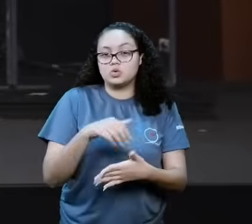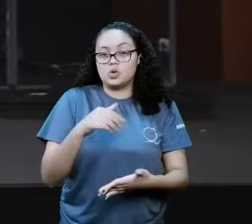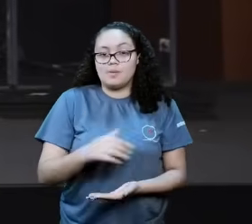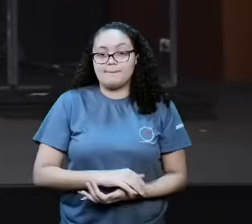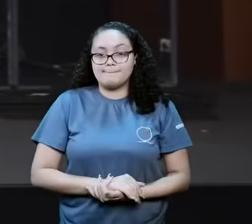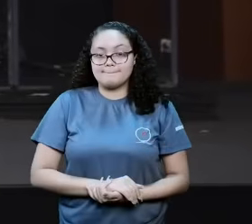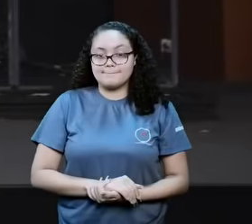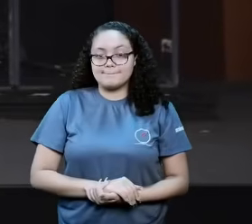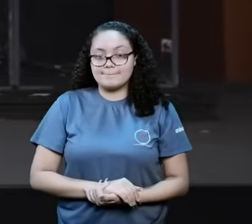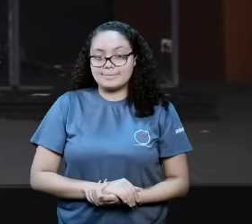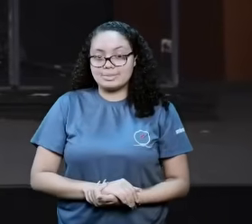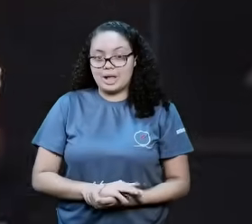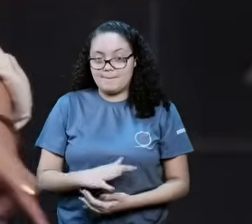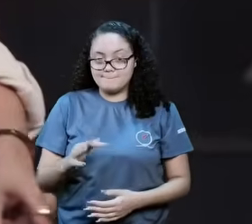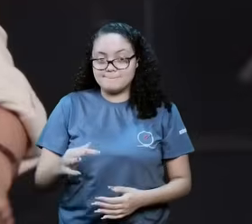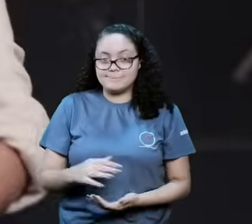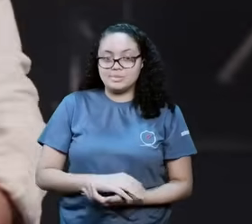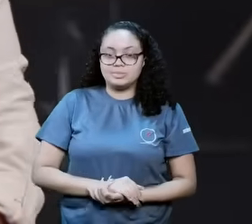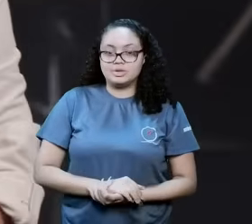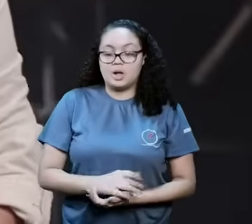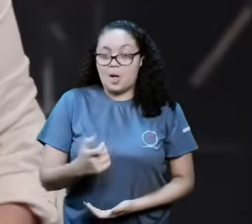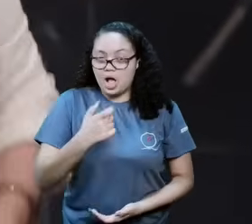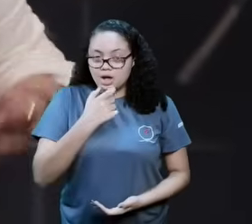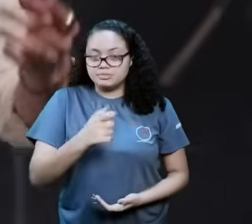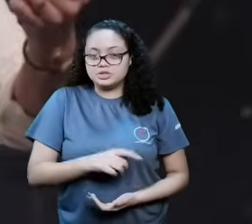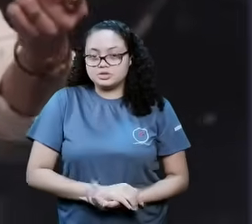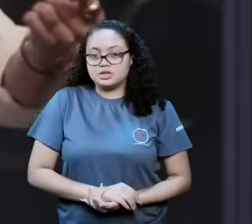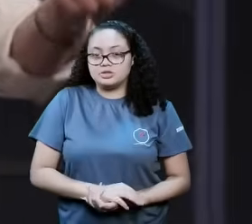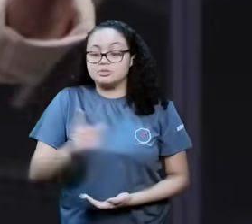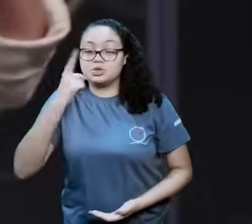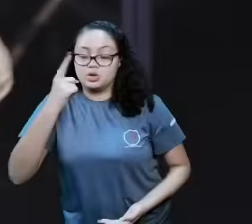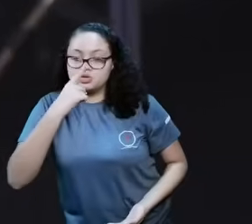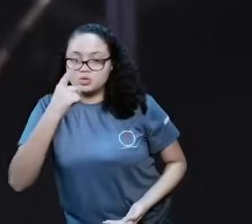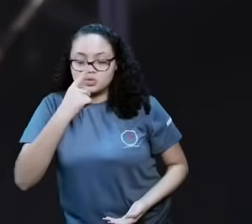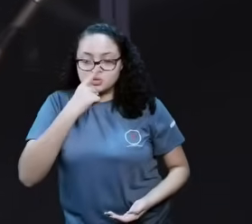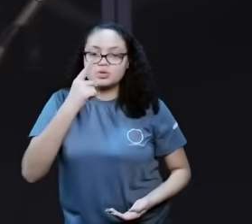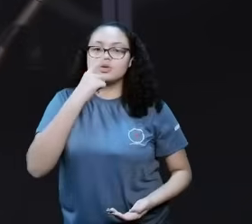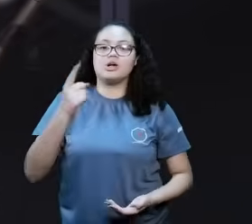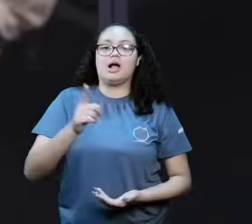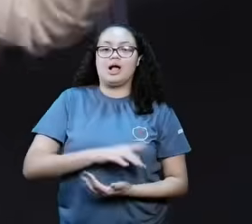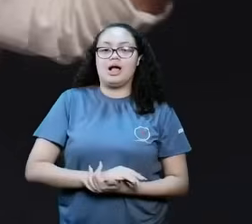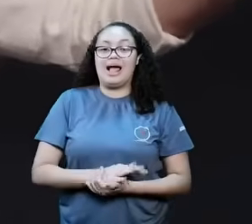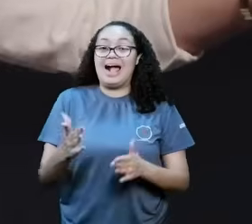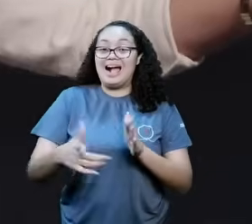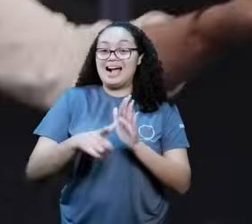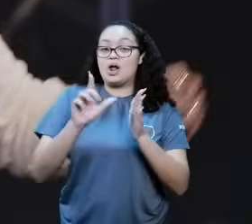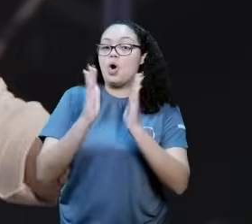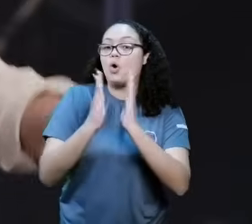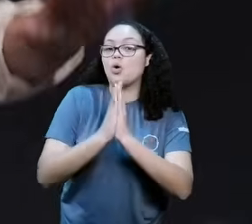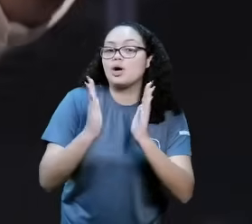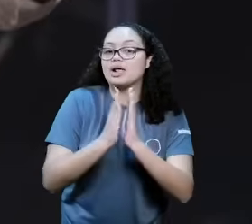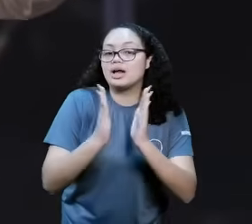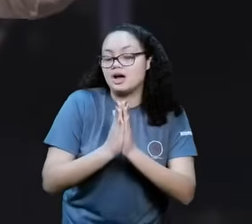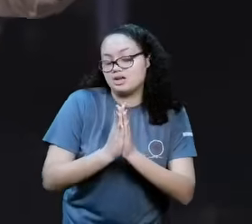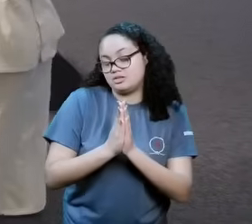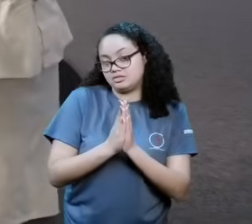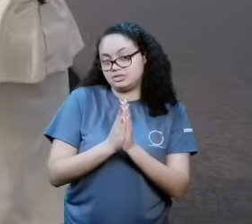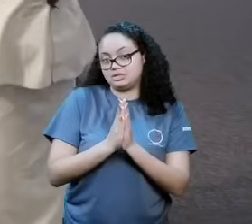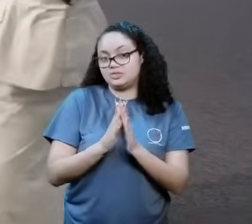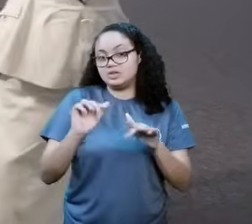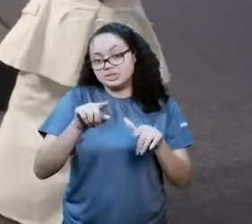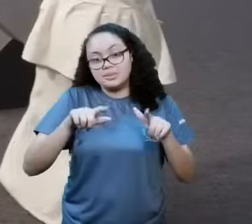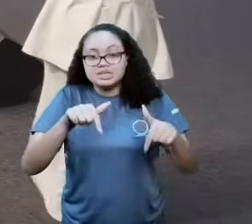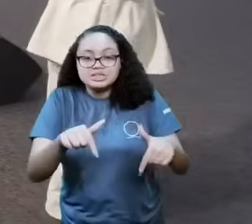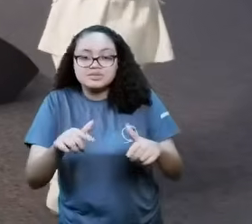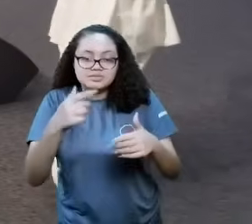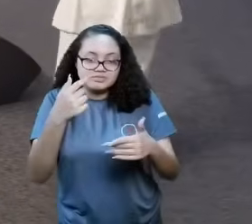meter a mão na sacola do biscoito. Ela dizia: tira a mão, vamos orar. A compra tinha que ser orada antes de entrar no armário. Eu não estou dizendo que você tem que fazer isso, eu